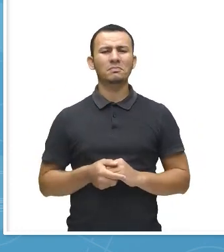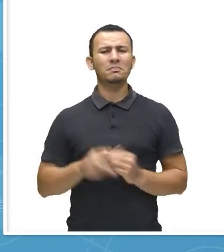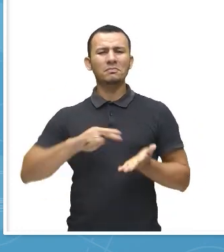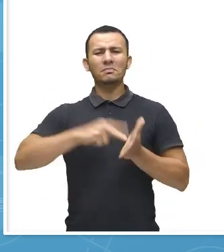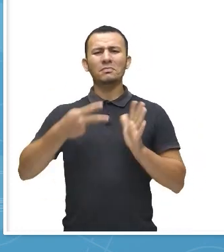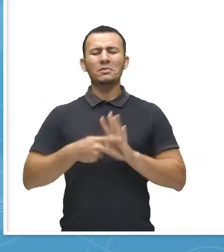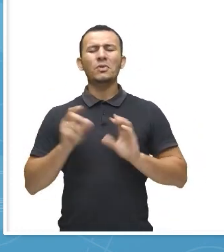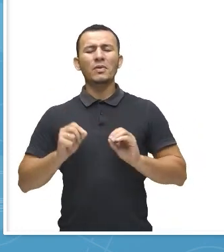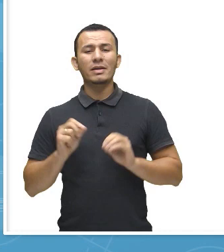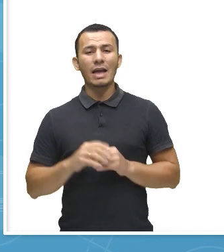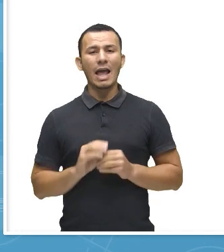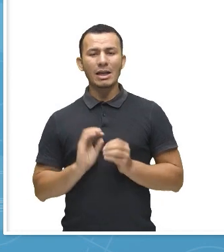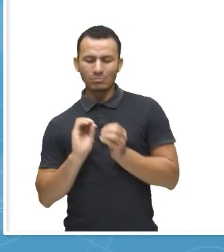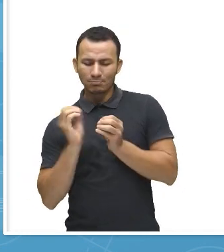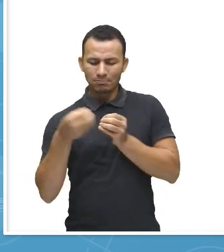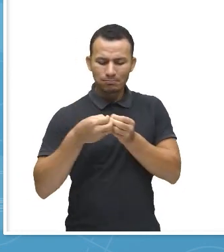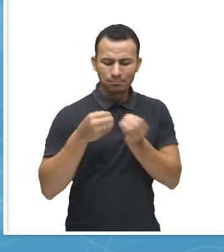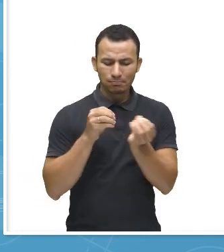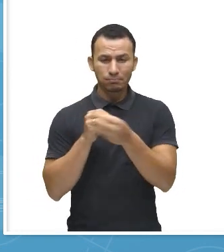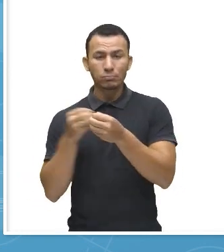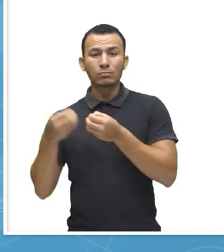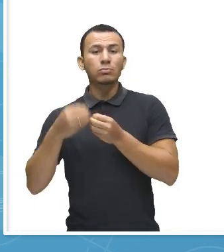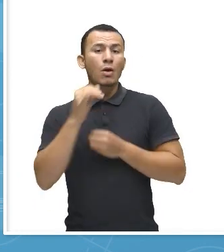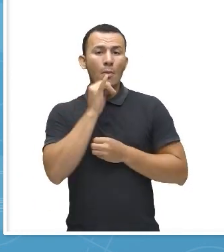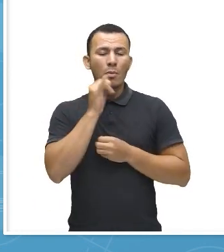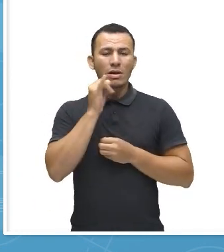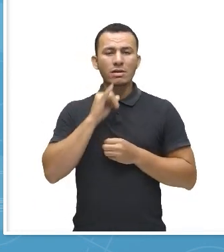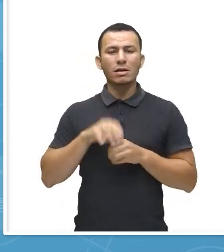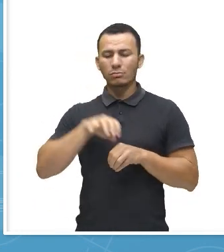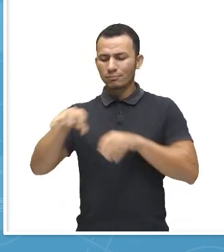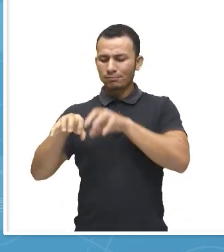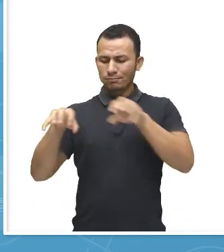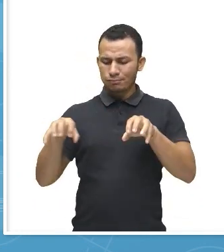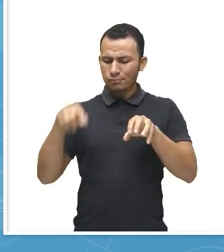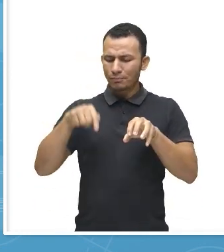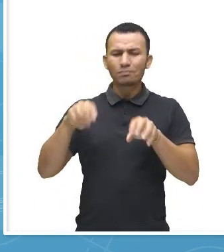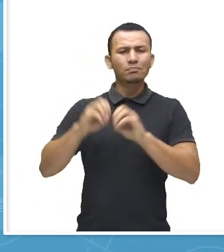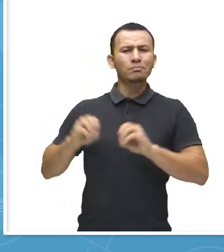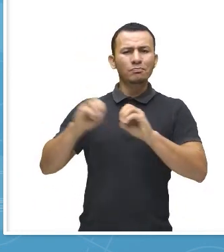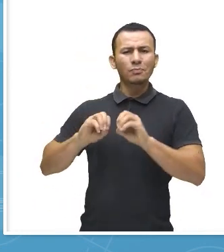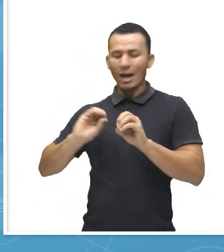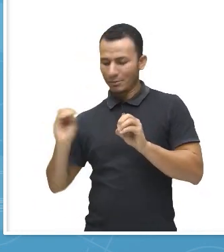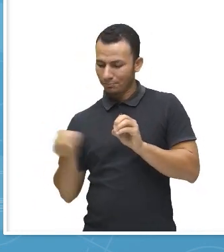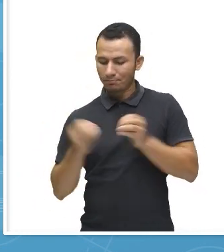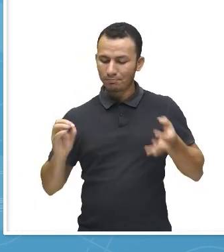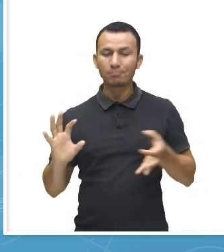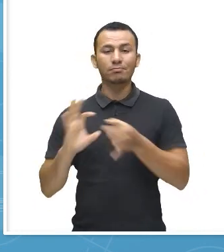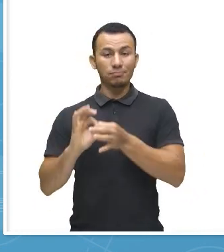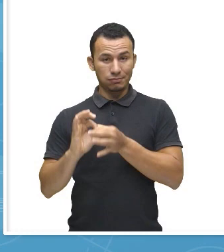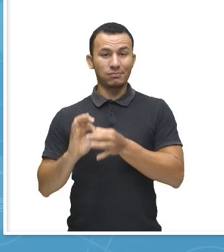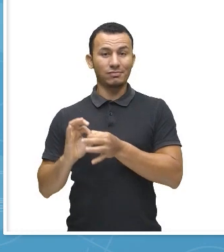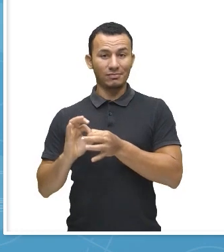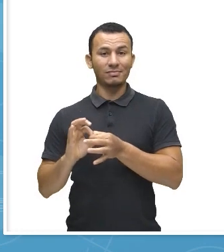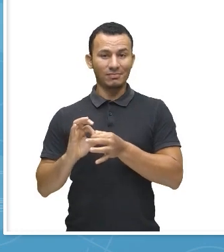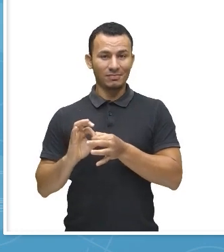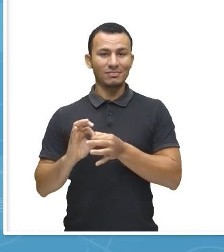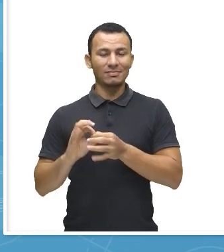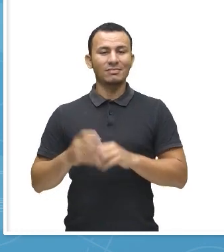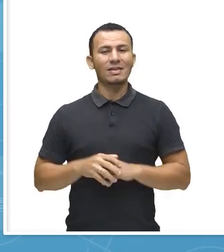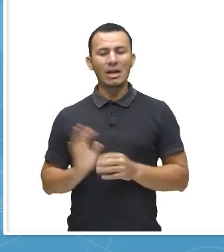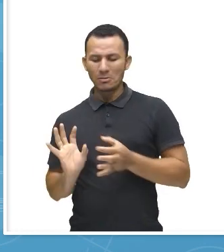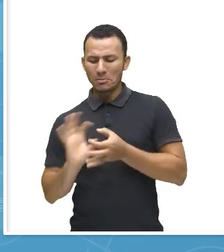que preenche os espaços não ocupados pelos outros órgãos, né? Então, a função dele é fazer